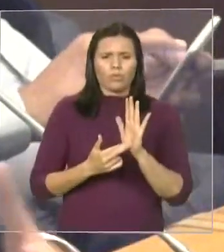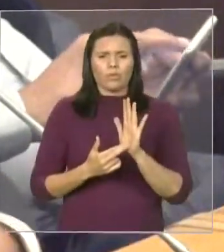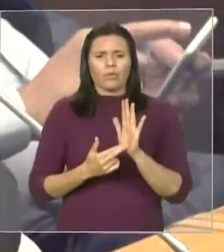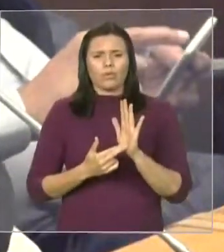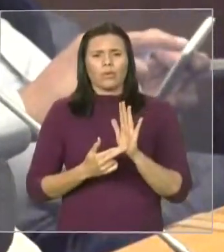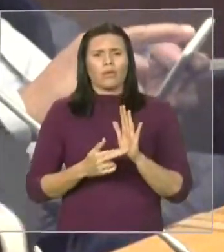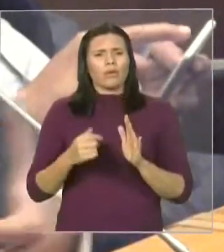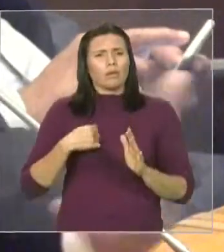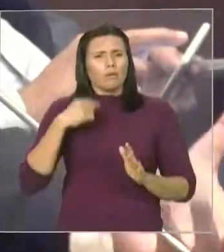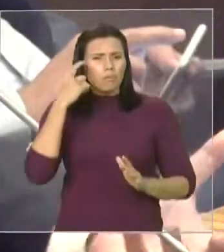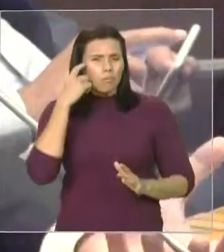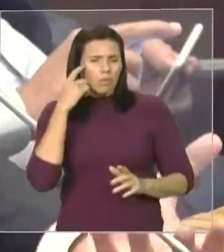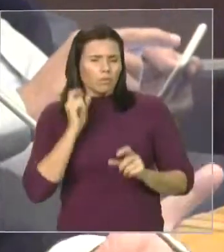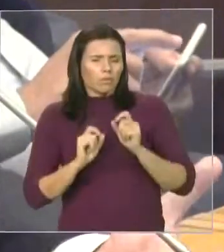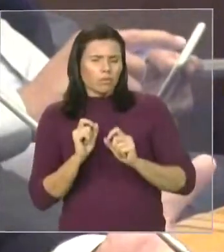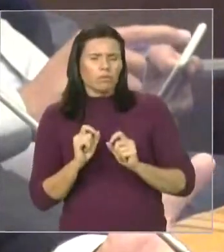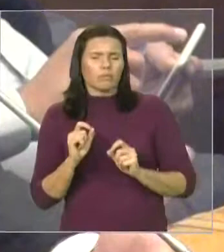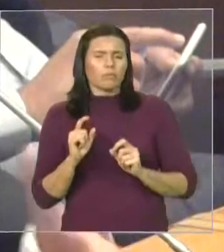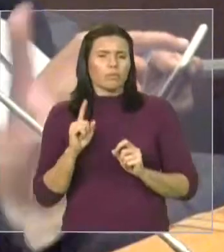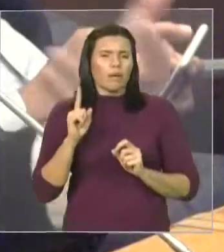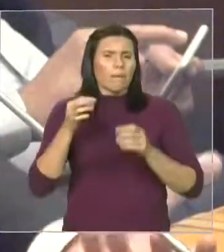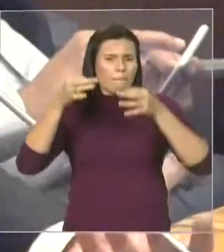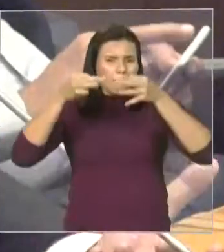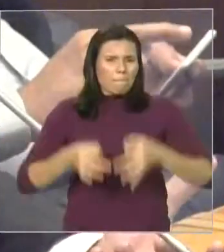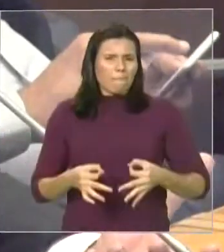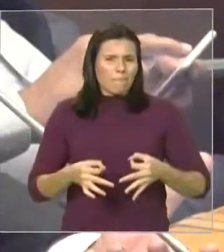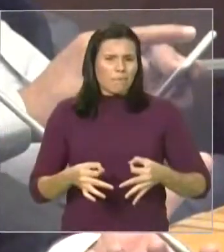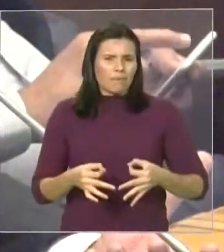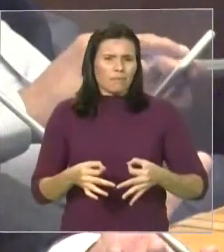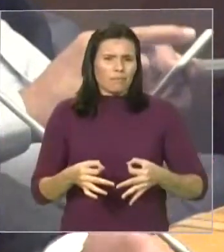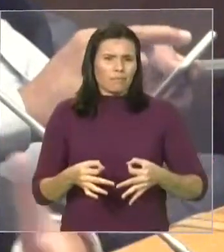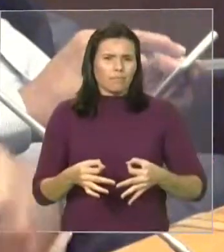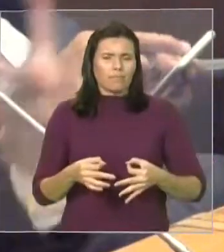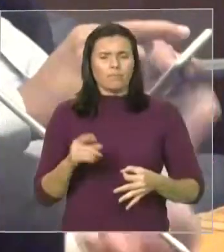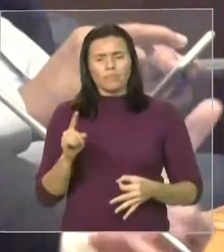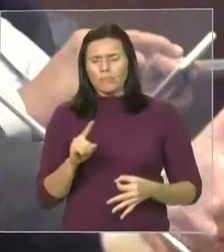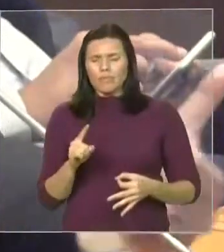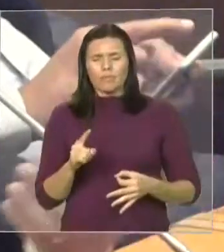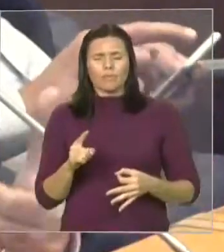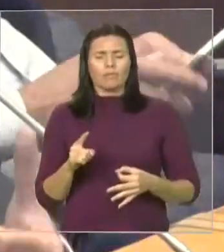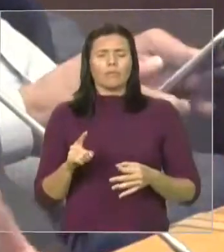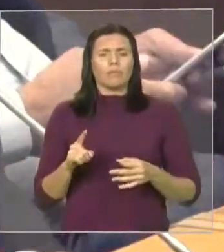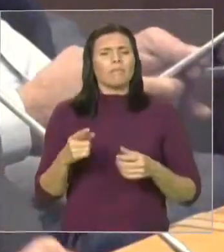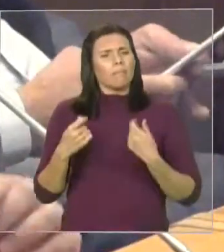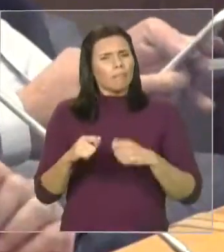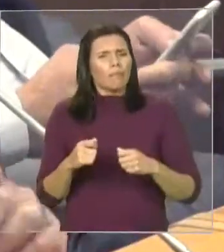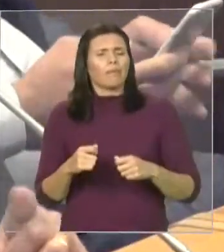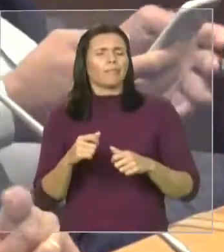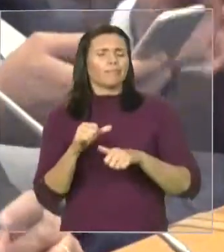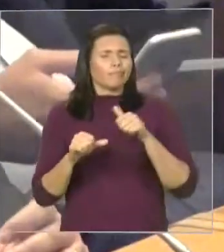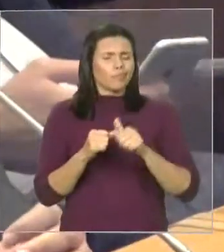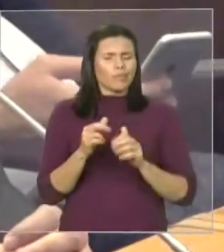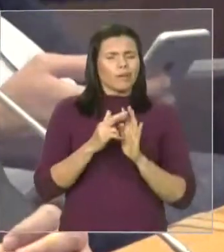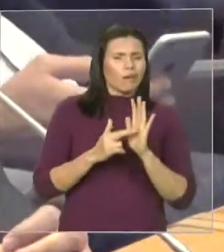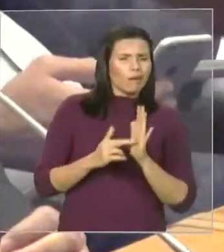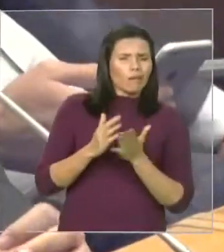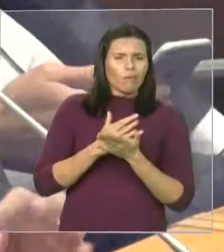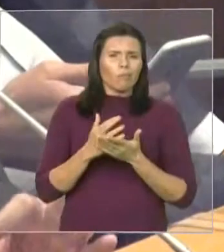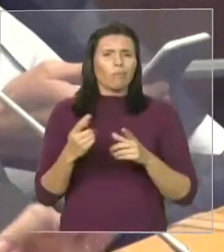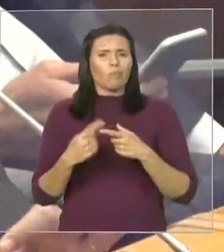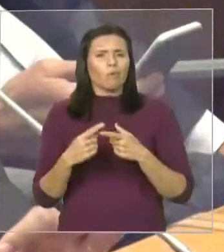mas, pelo menos, está mais bem representado. E é esse que é o papel do parlamento, é aprimorar os projetos do Executivo. Lamento,